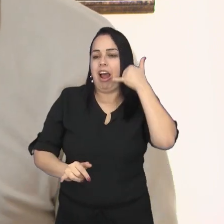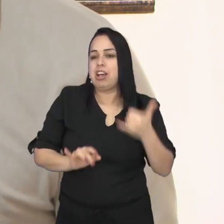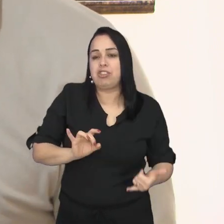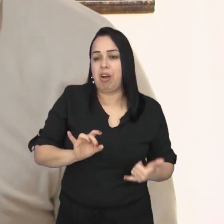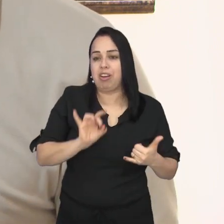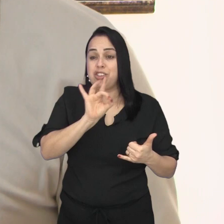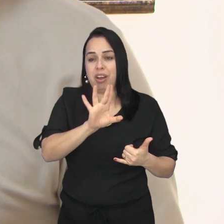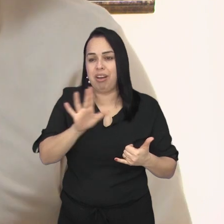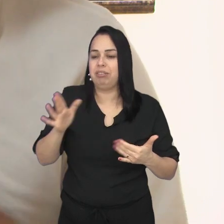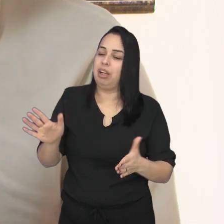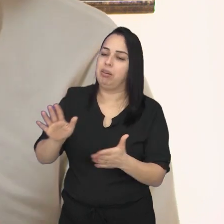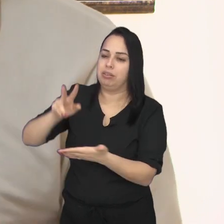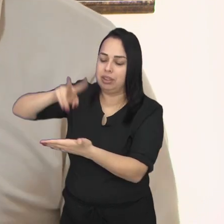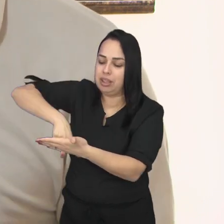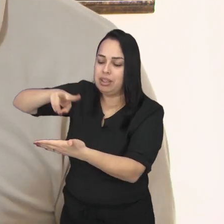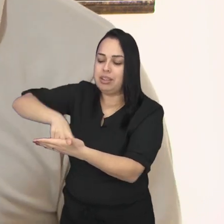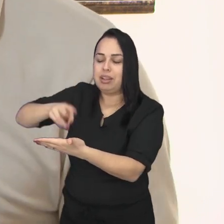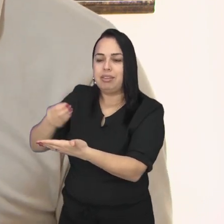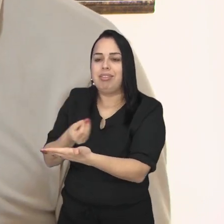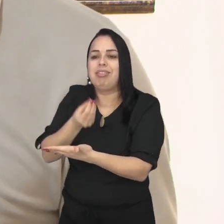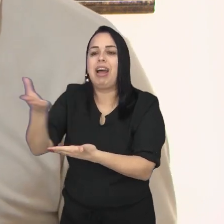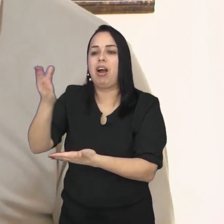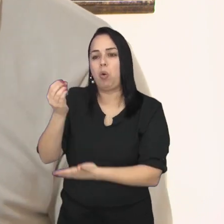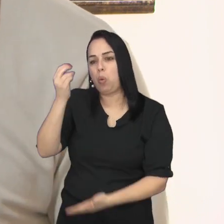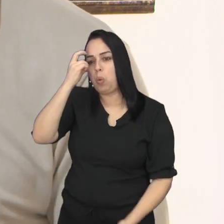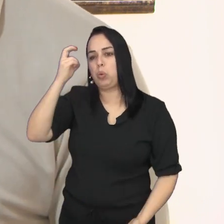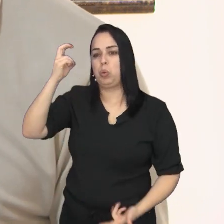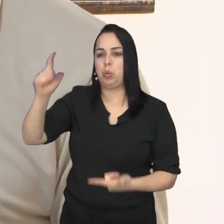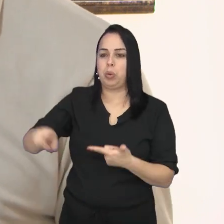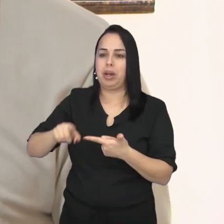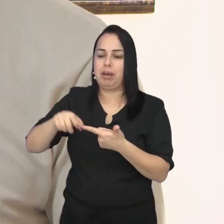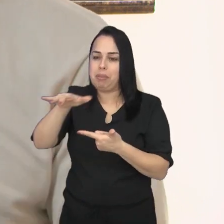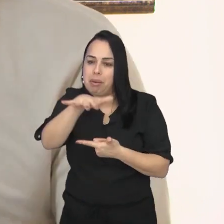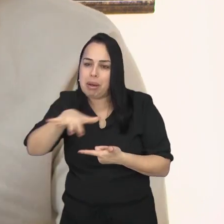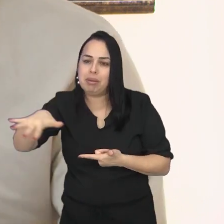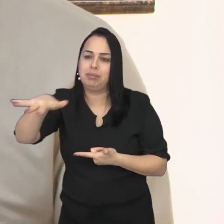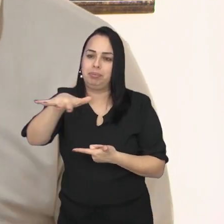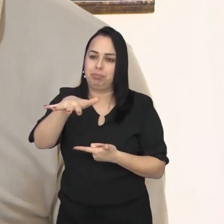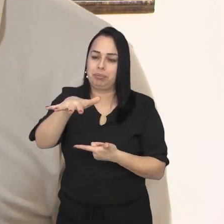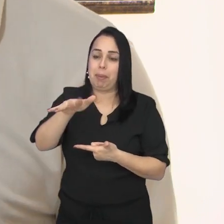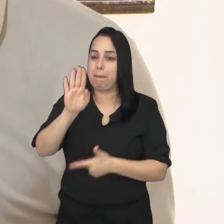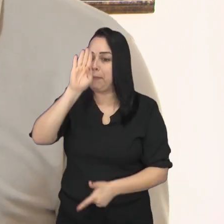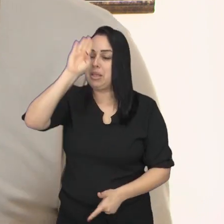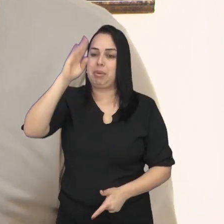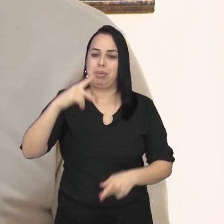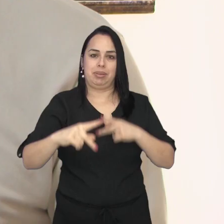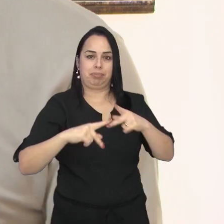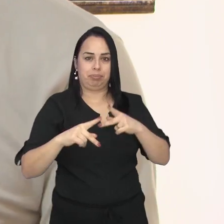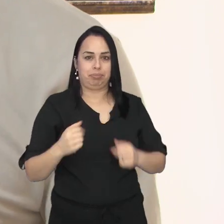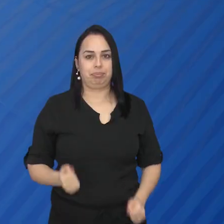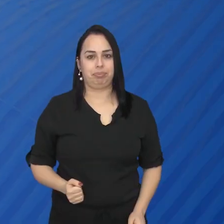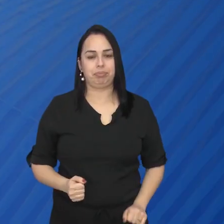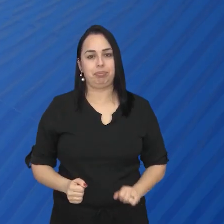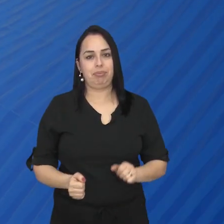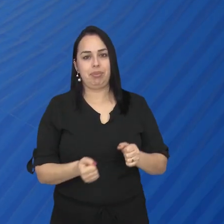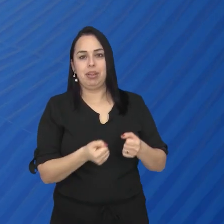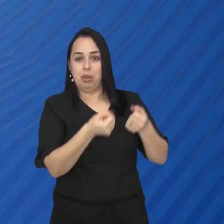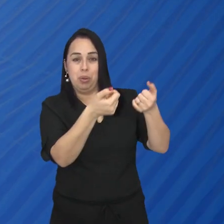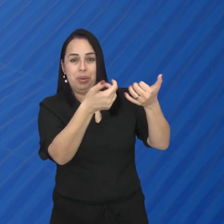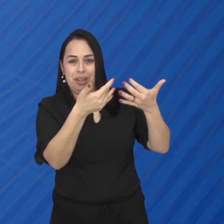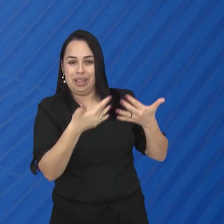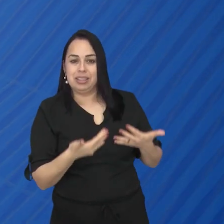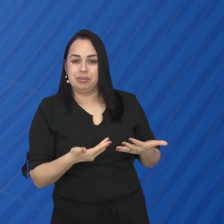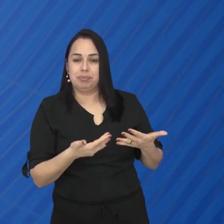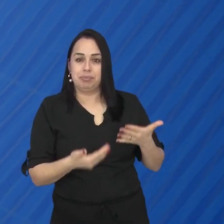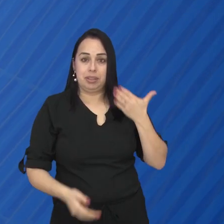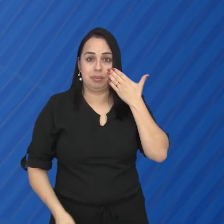da leitura, levar a literatura e mais cultura para as regiões, para as comunidades, principalmente para a nossa cidade. Segundo o texto